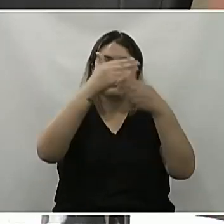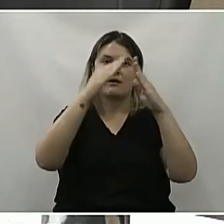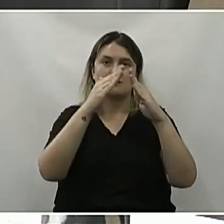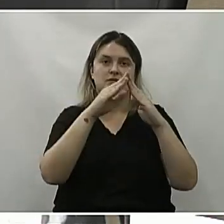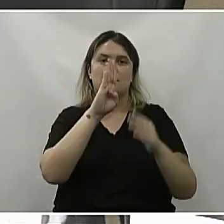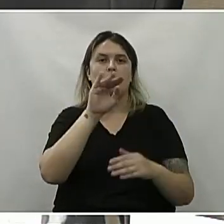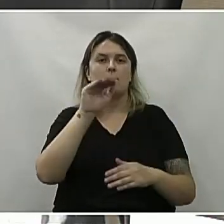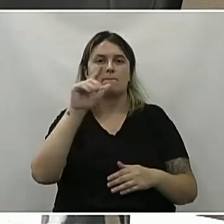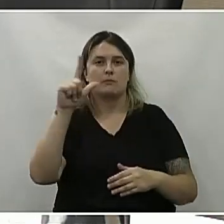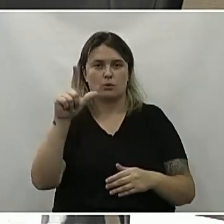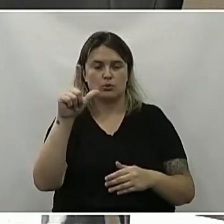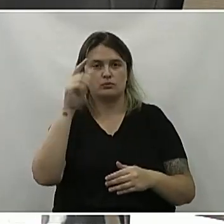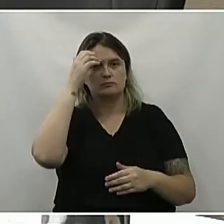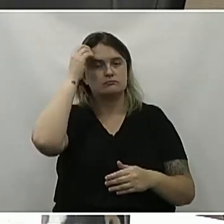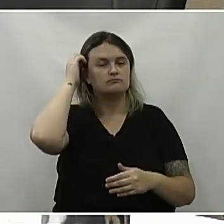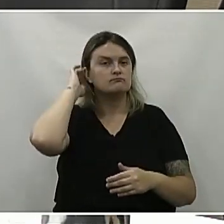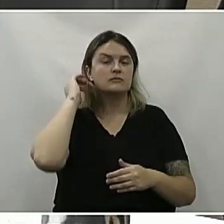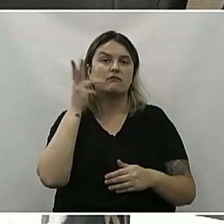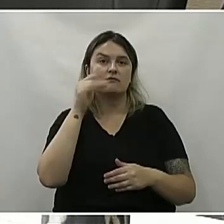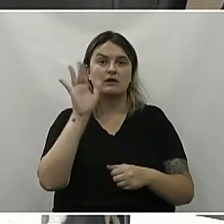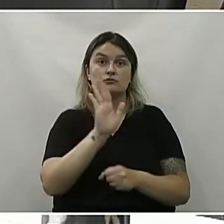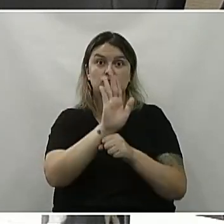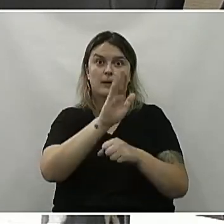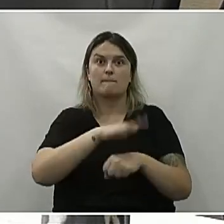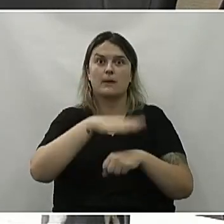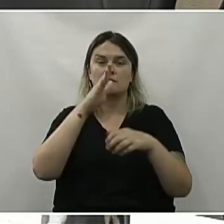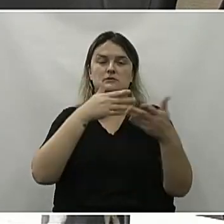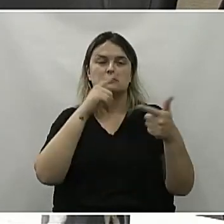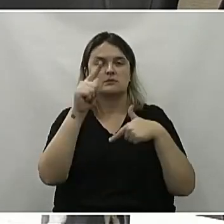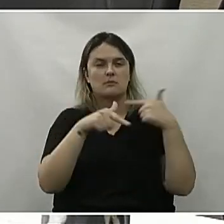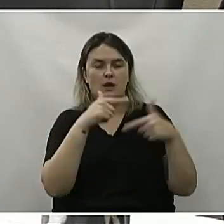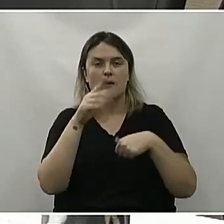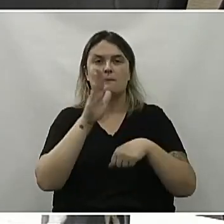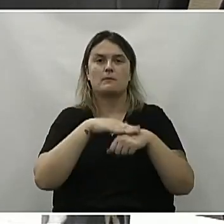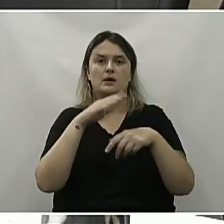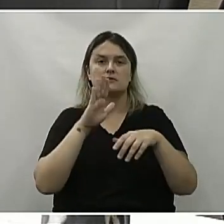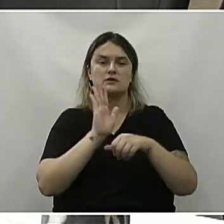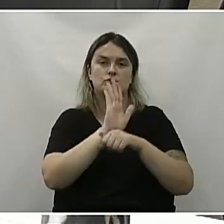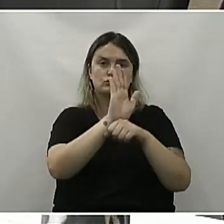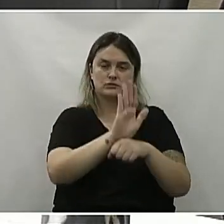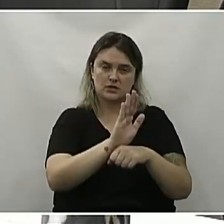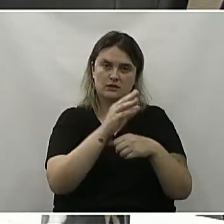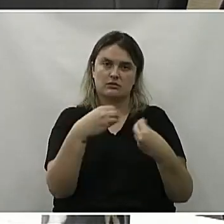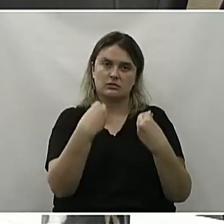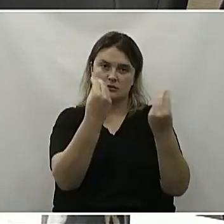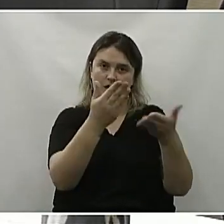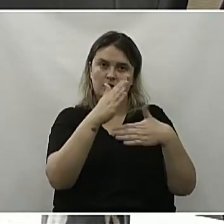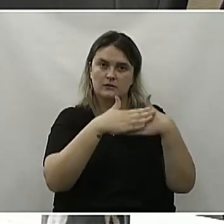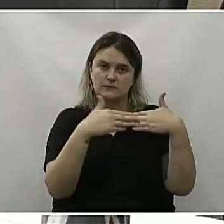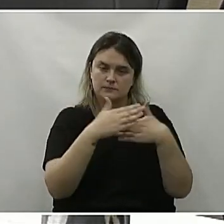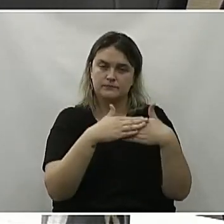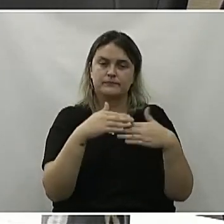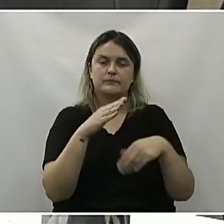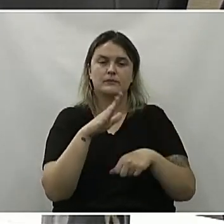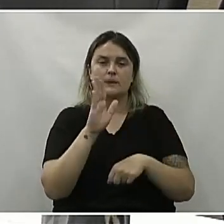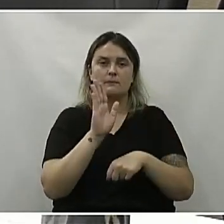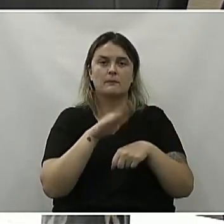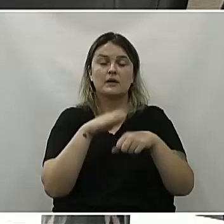sede que vai estar eh possibilitando mais trabalho mais carinho eh